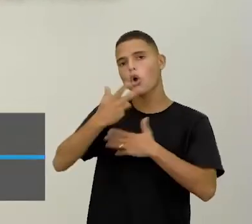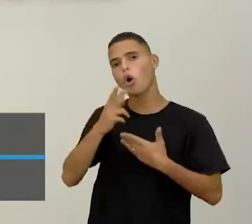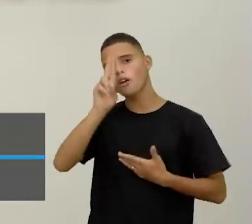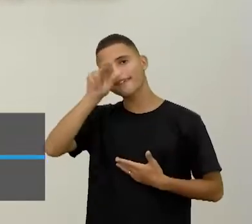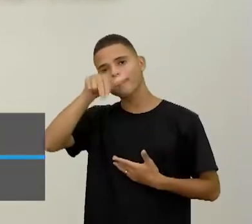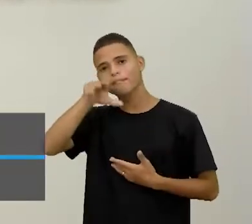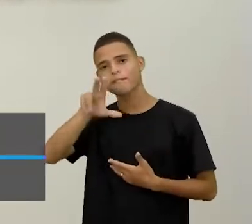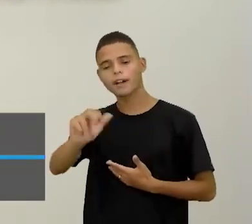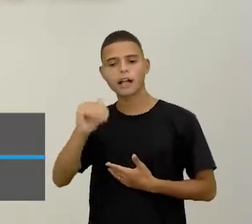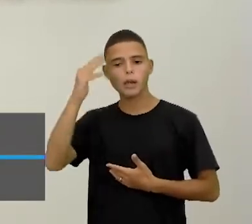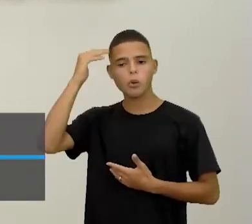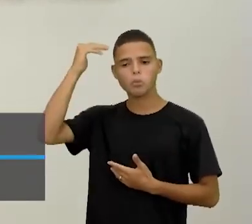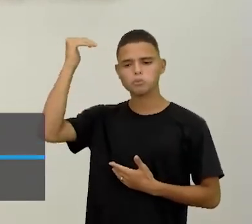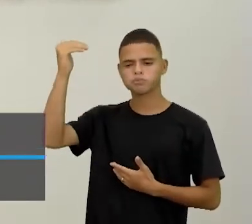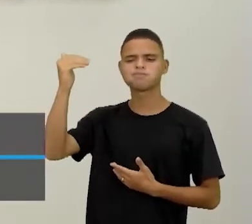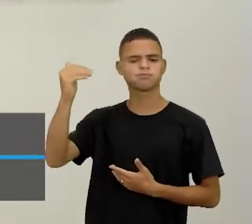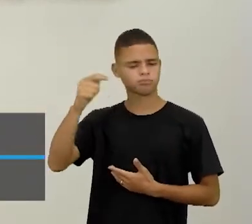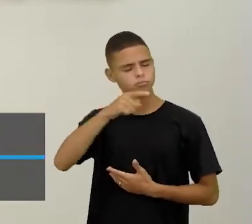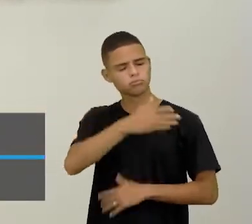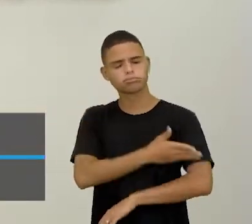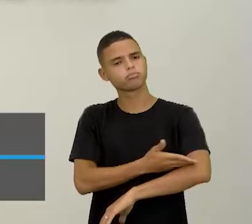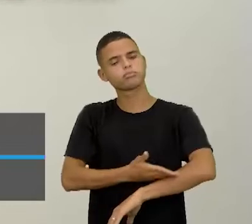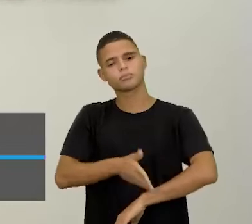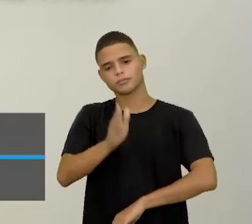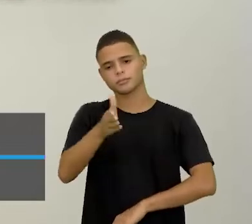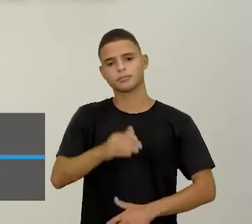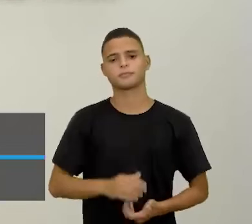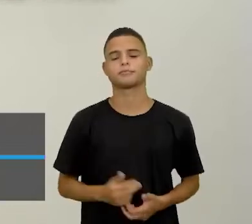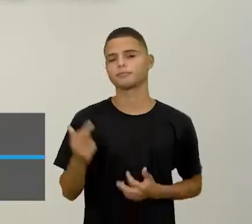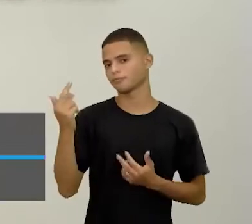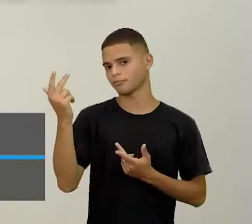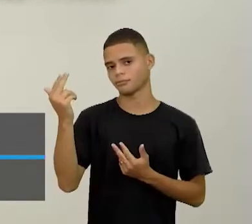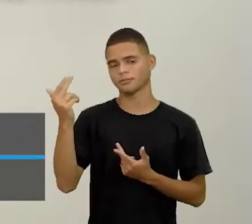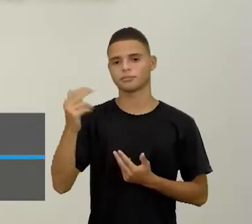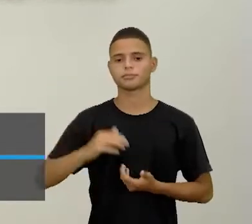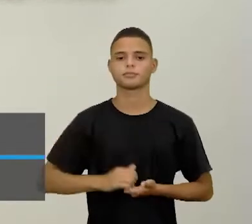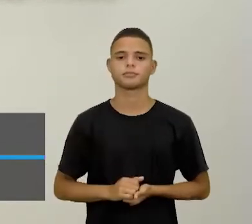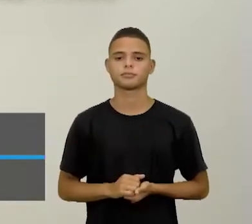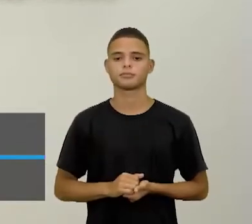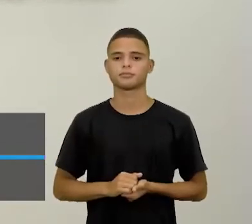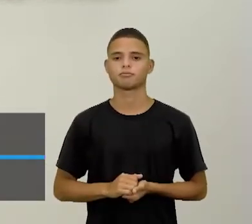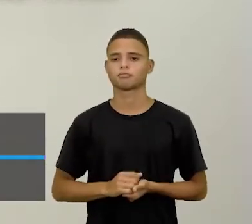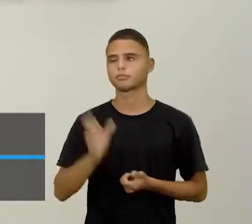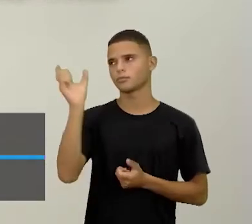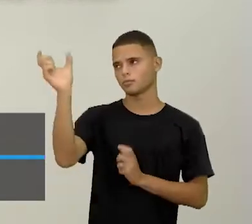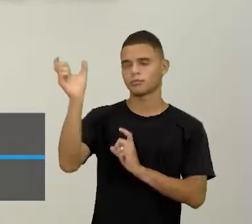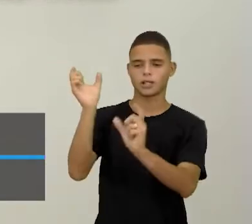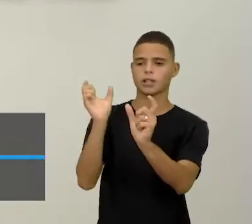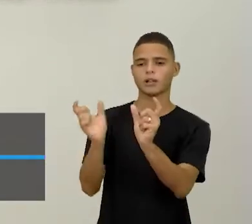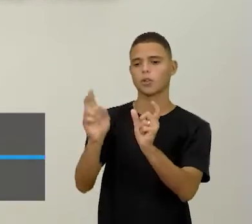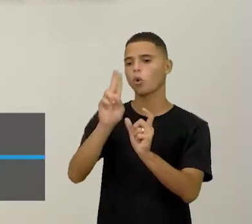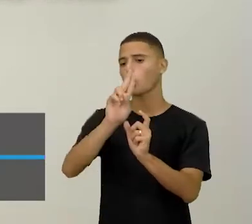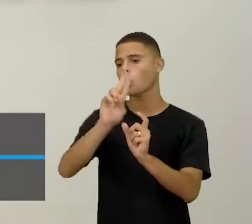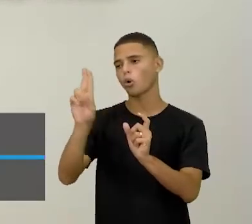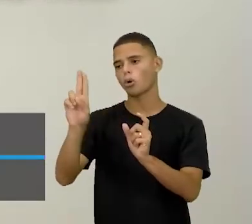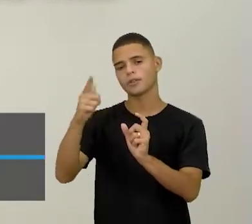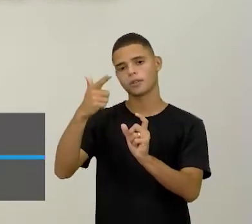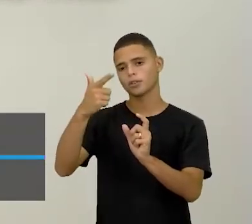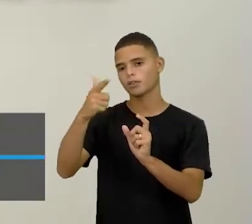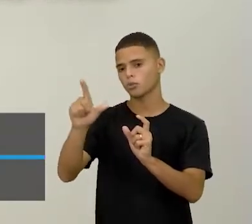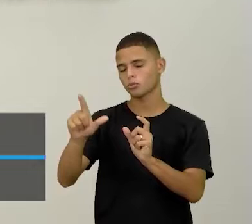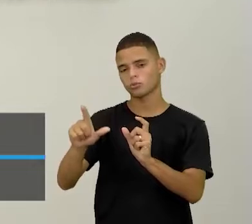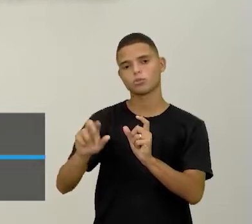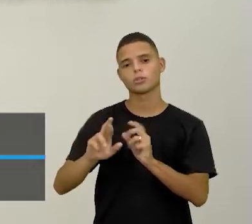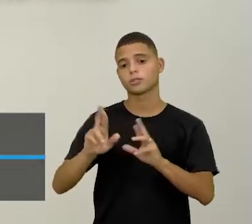Waals, ou só força de Van der Waals. Então, é a mesma coisa. Então, é só nomenclaturas diferentes para a mesma coisa. Mas é